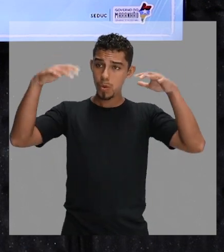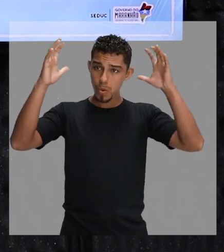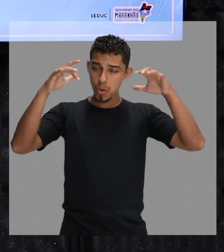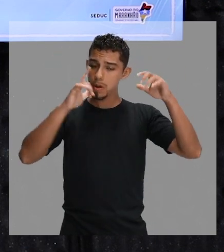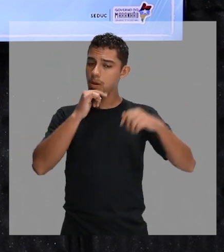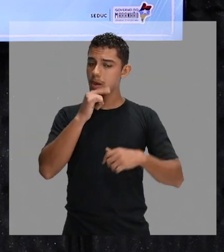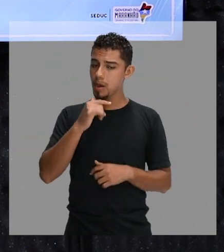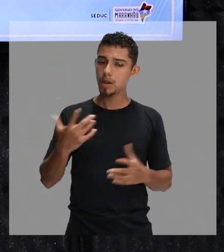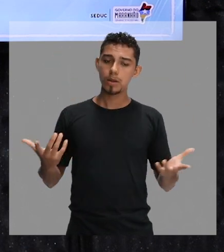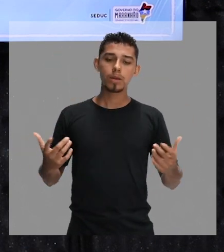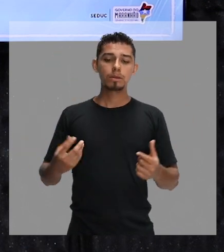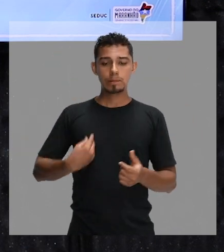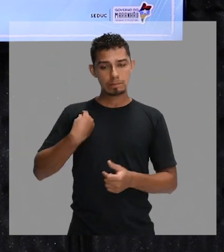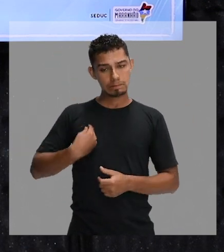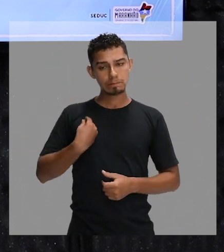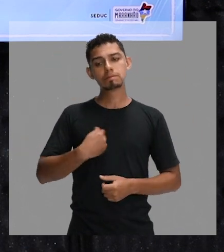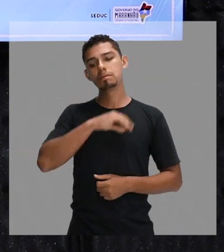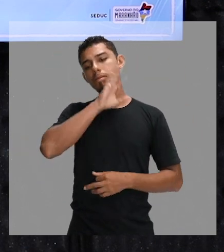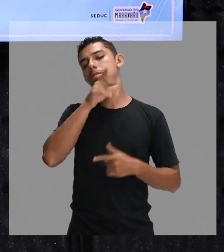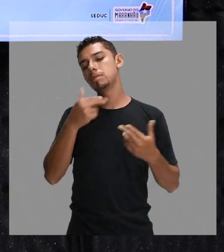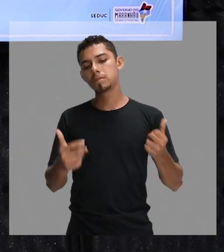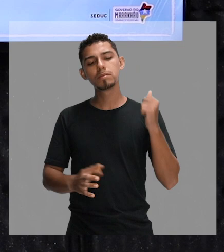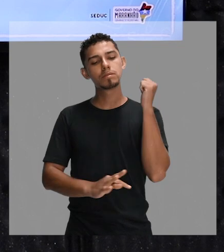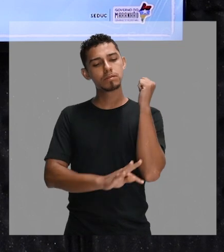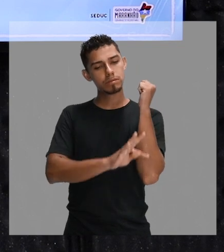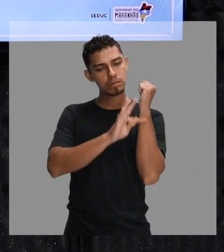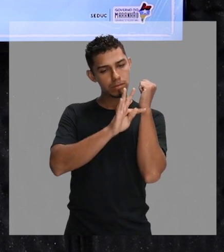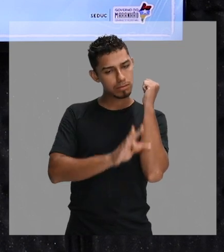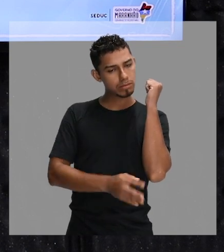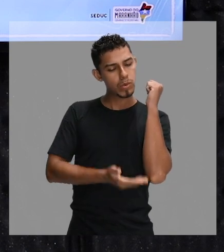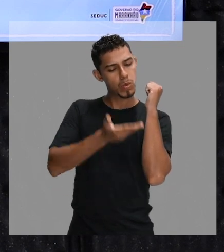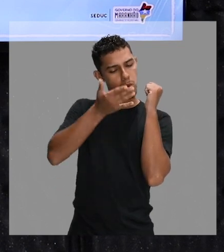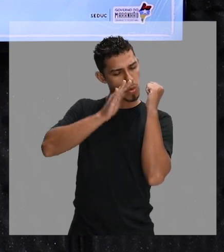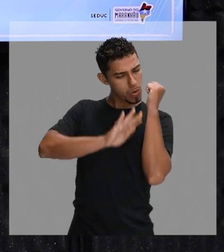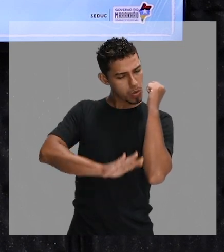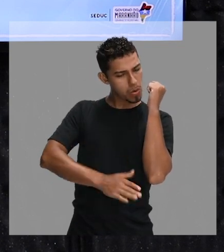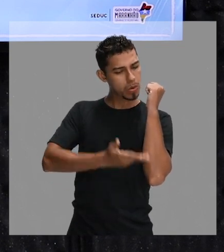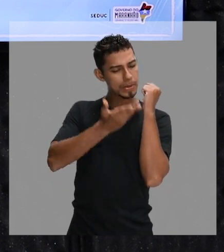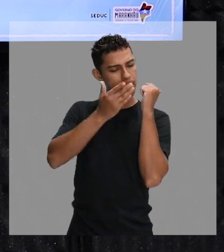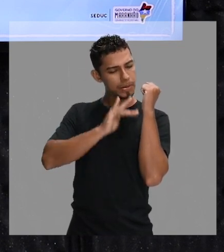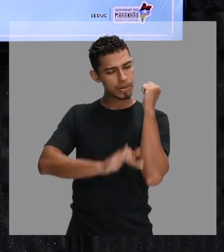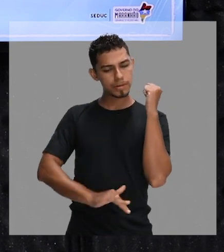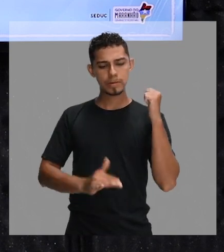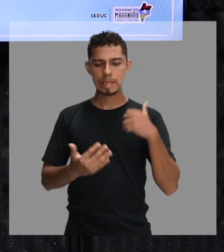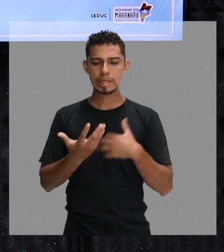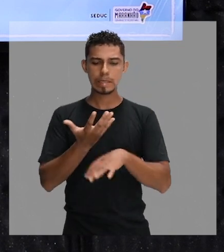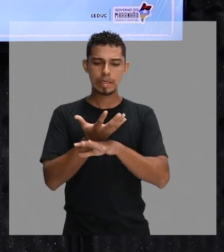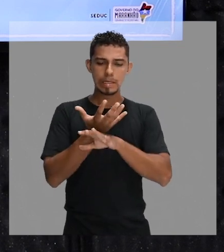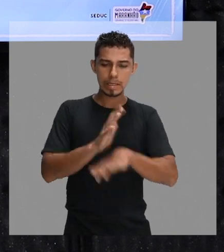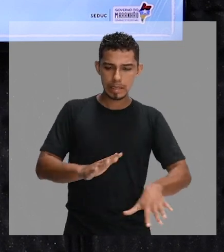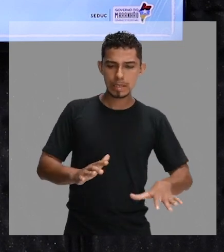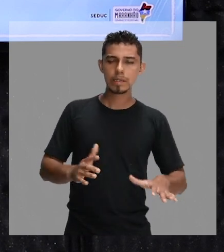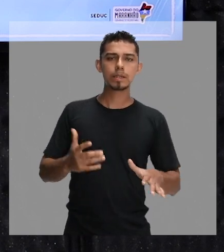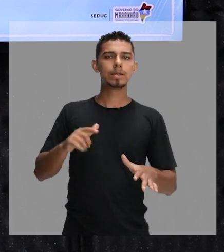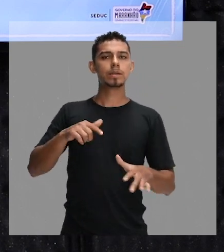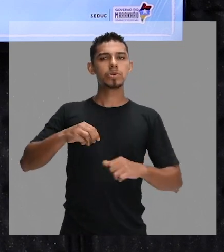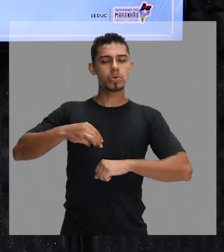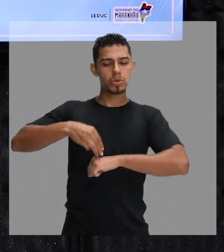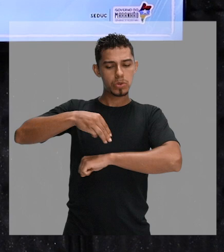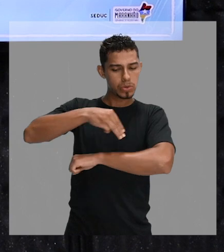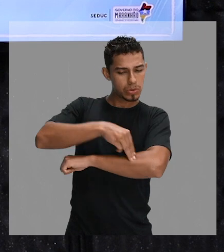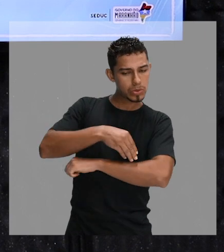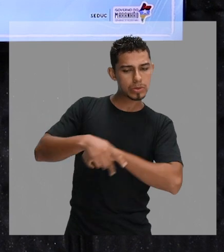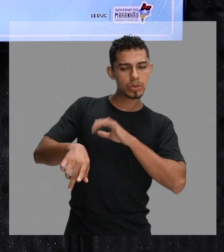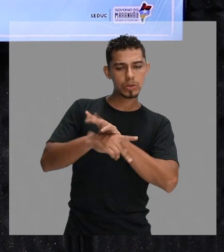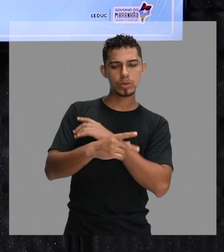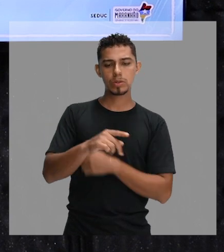dos seres vivos, a temperatura, então a variação de temperatura que vai quebrando as rochas, tudo isso